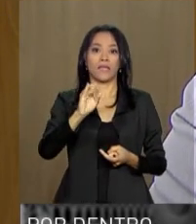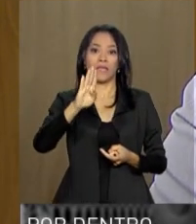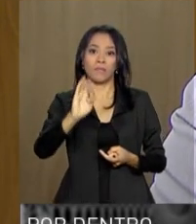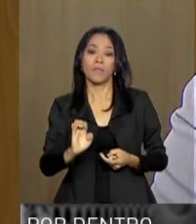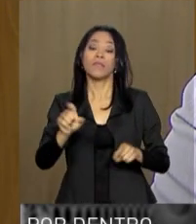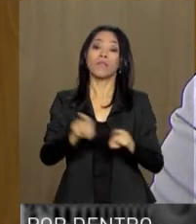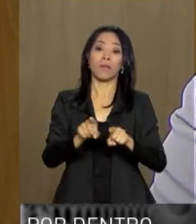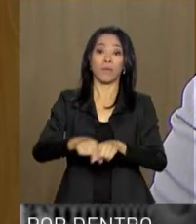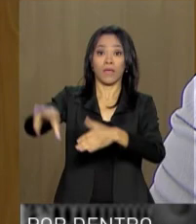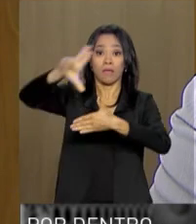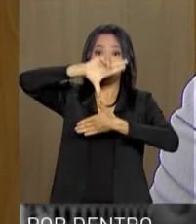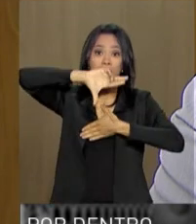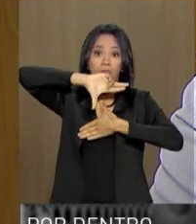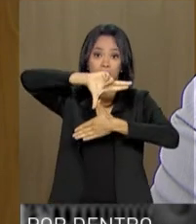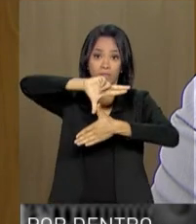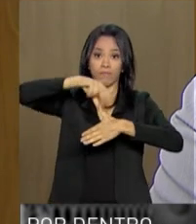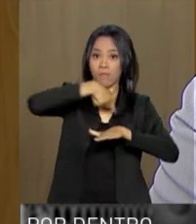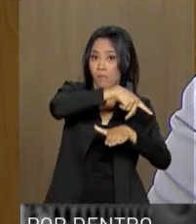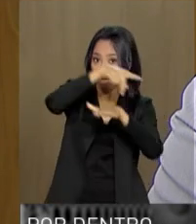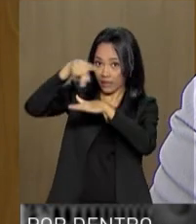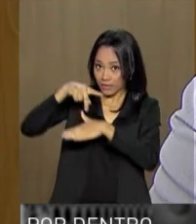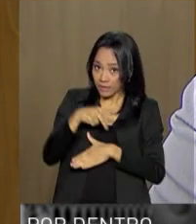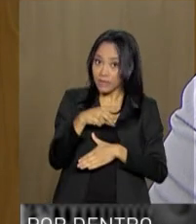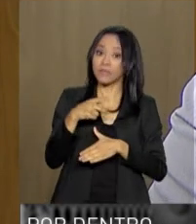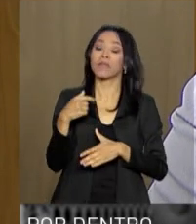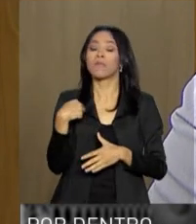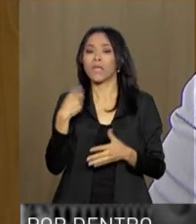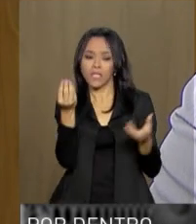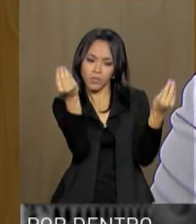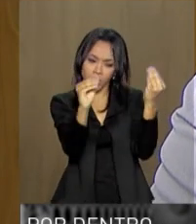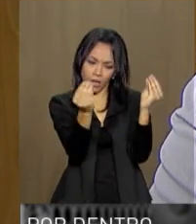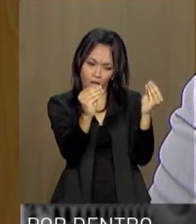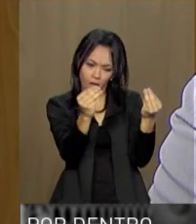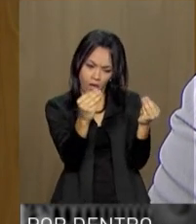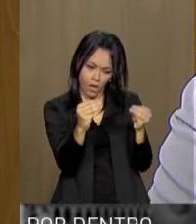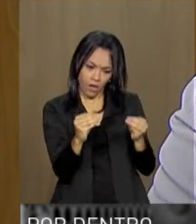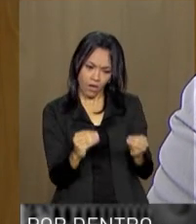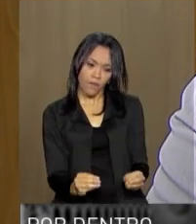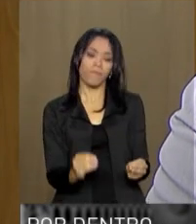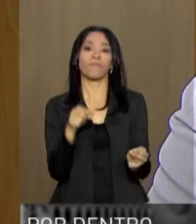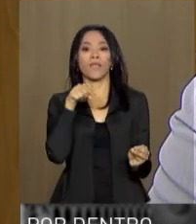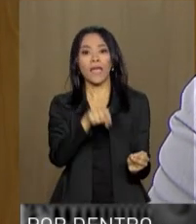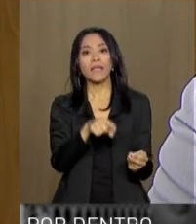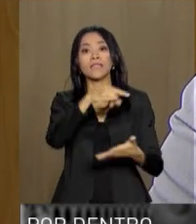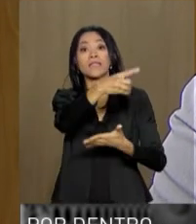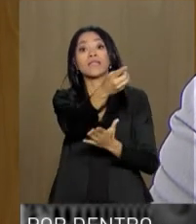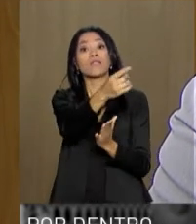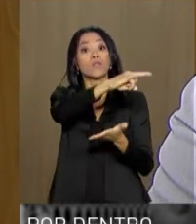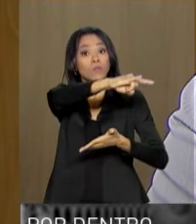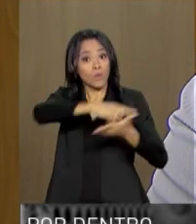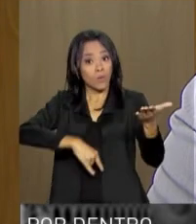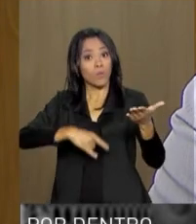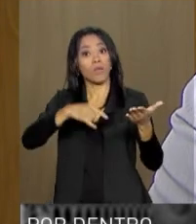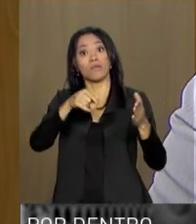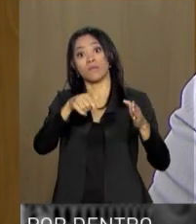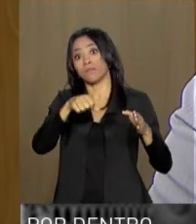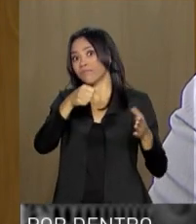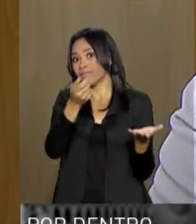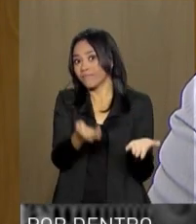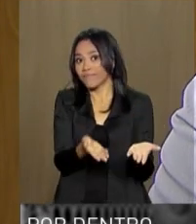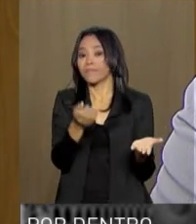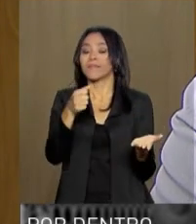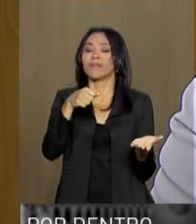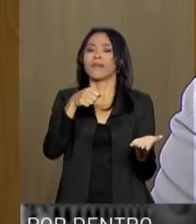já dialogarmos para que essa declaração universal dos afro excelente ela possa se promulgada é